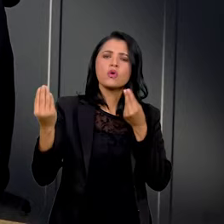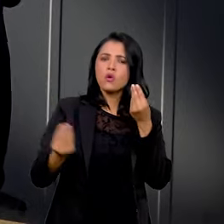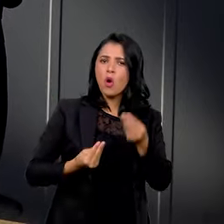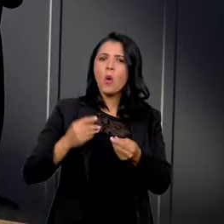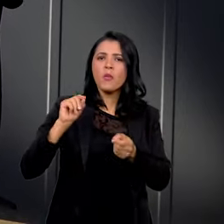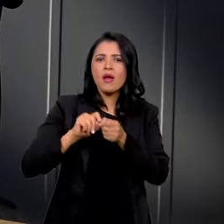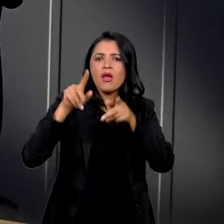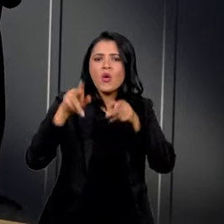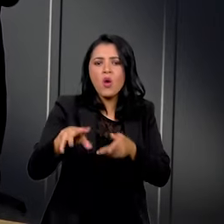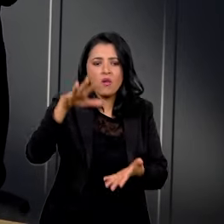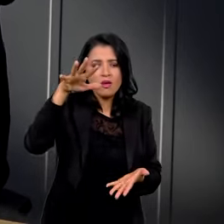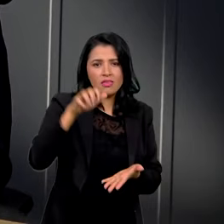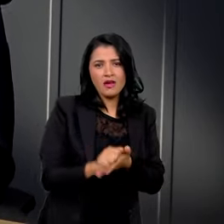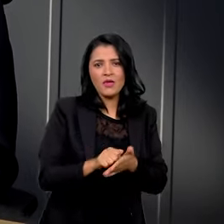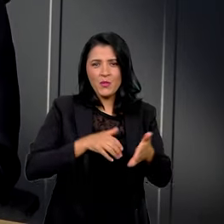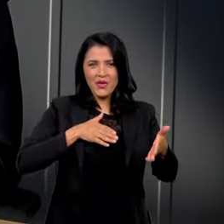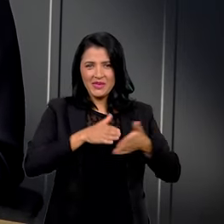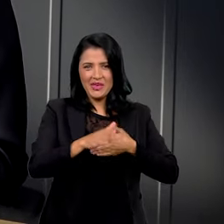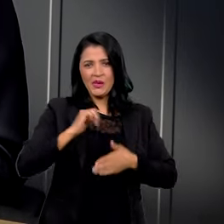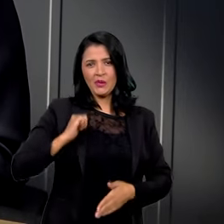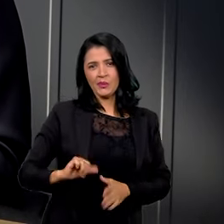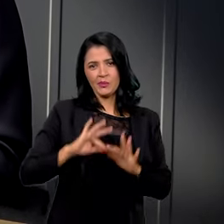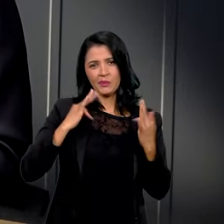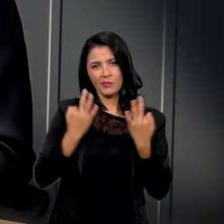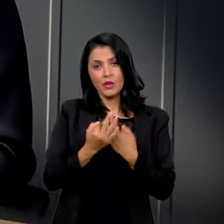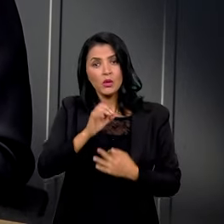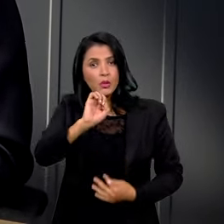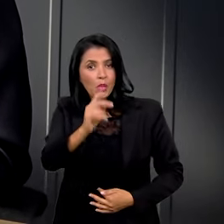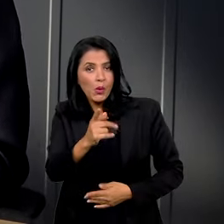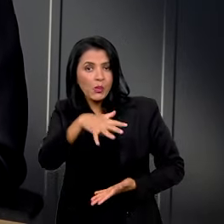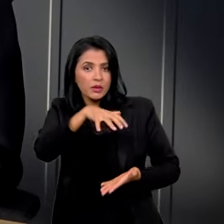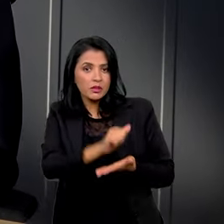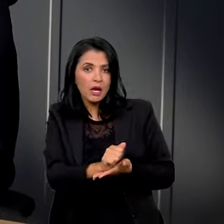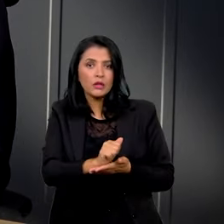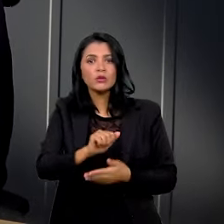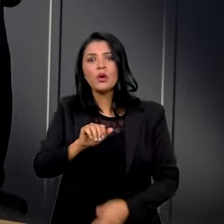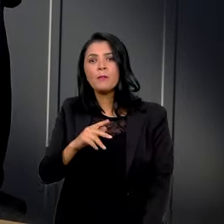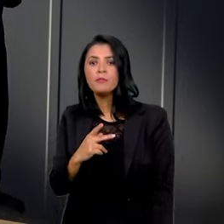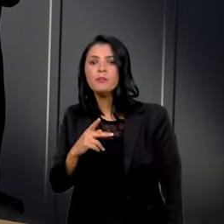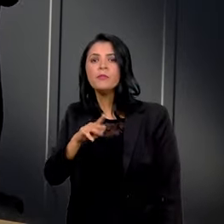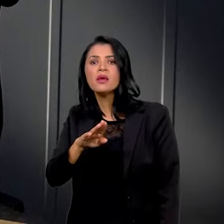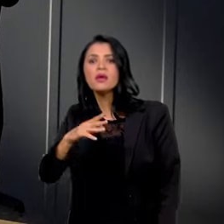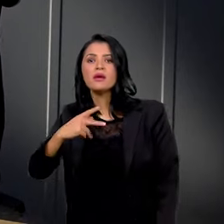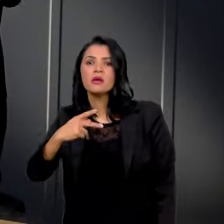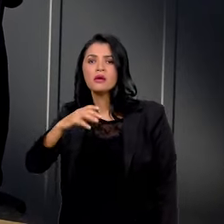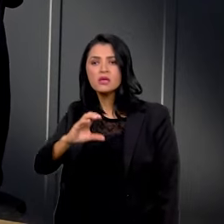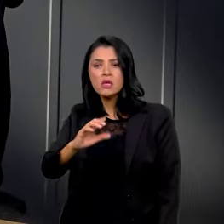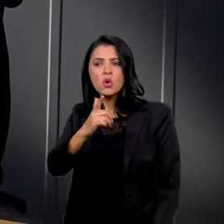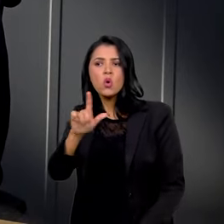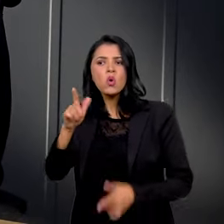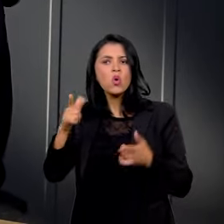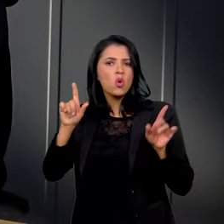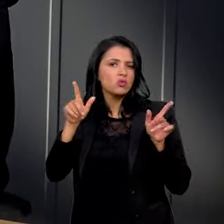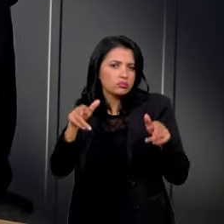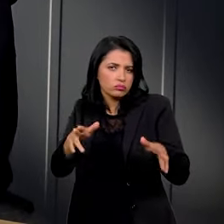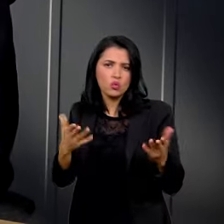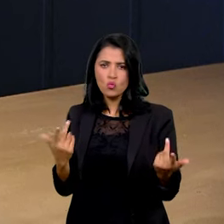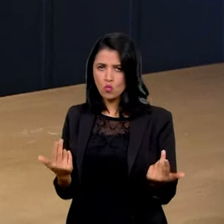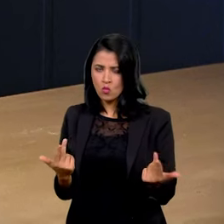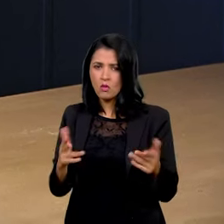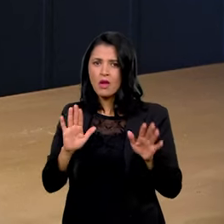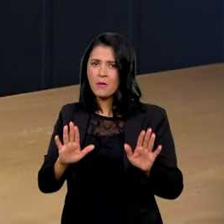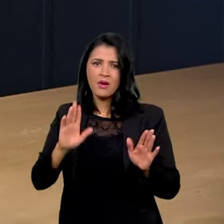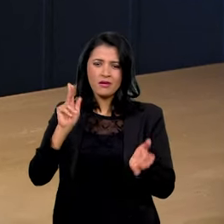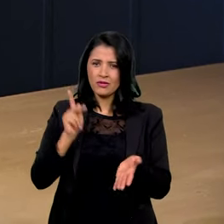nesse sentido e na verdade não é apenas um cadastro né é um momento na onde um profissional vai sentar com uma família vai poder escutar o que aquela